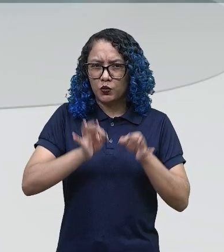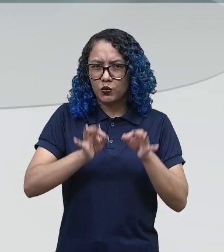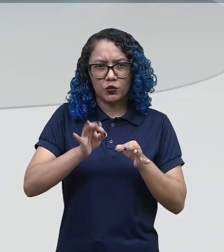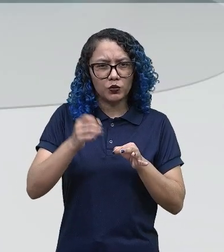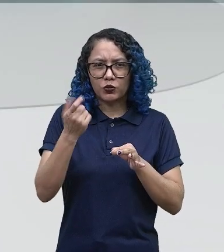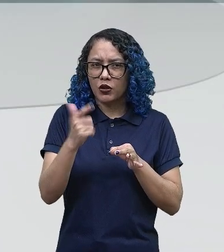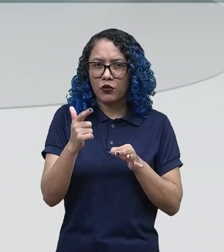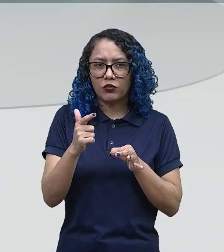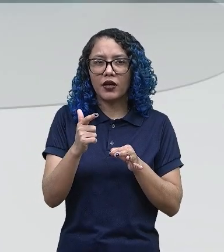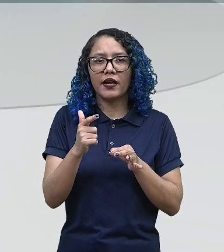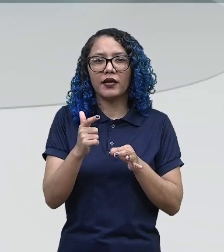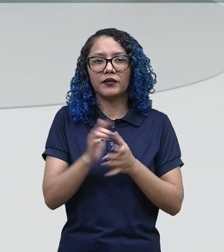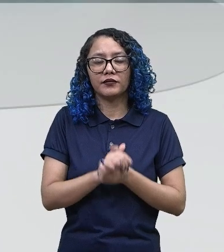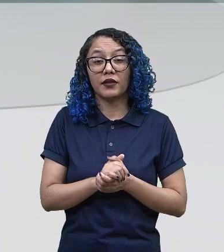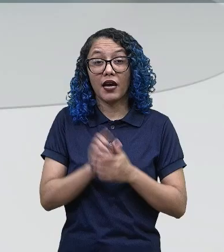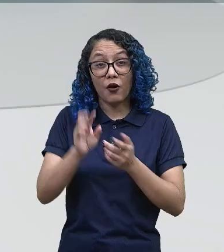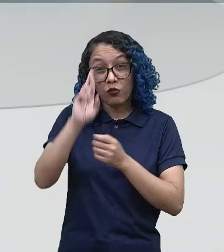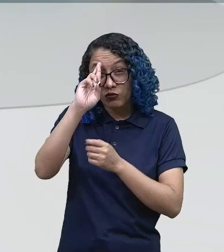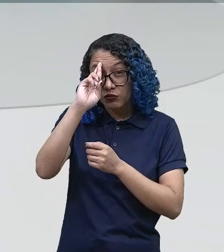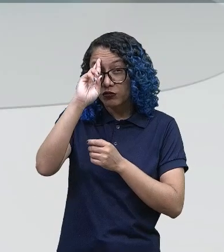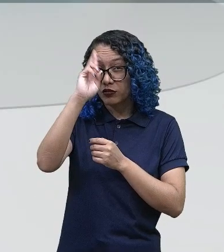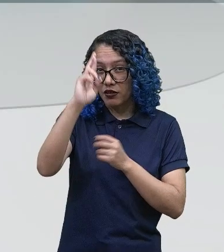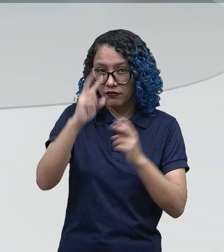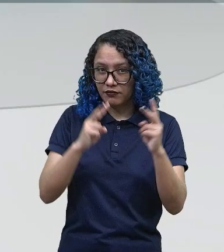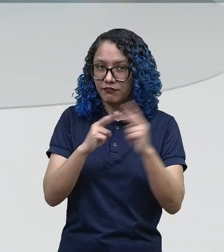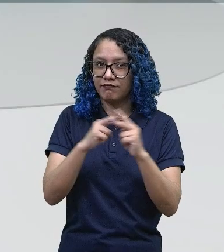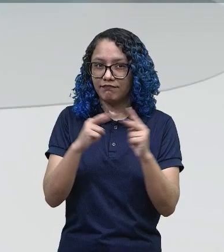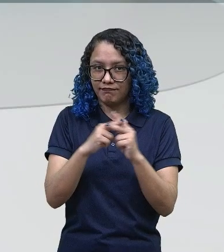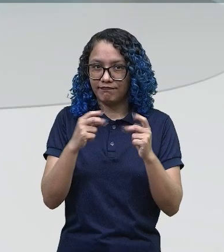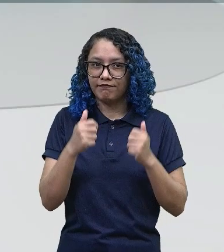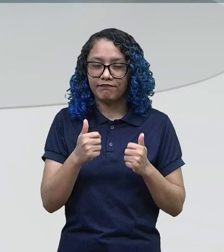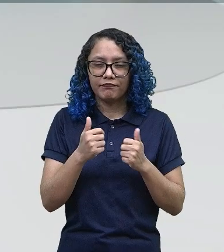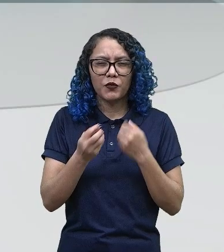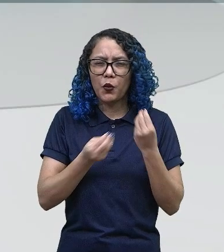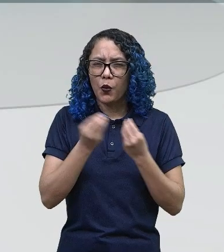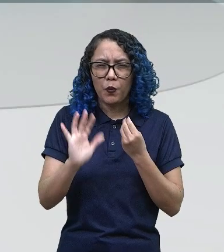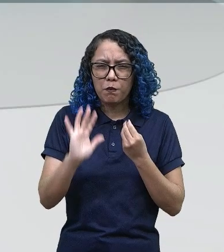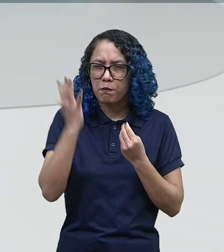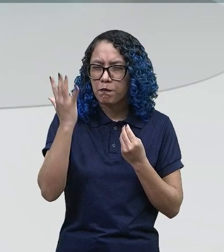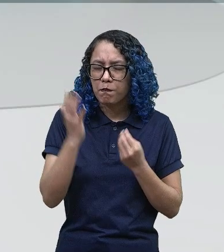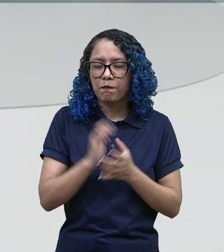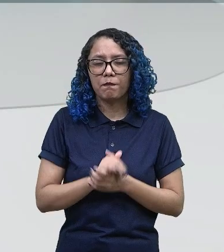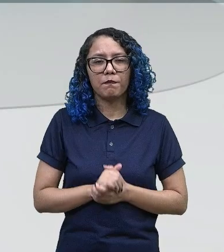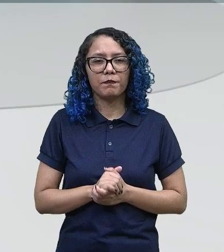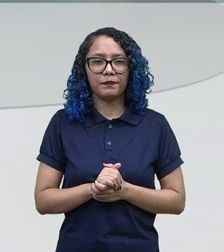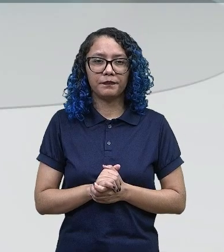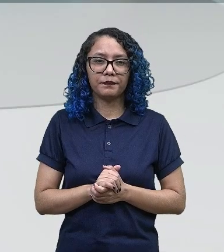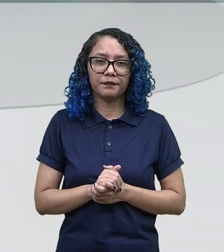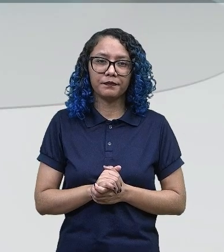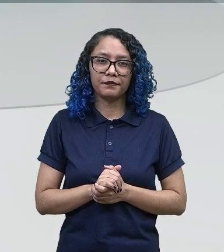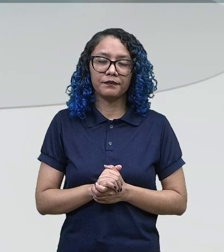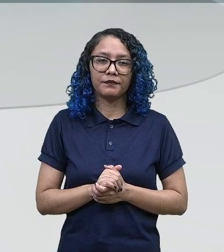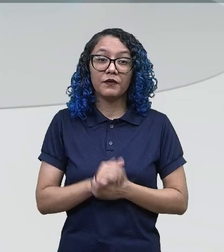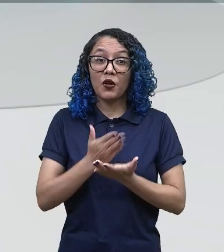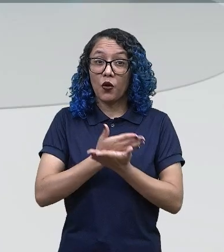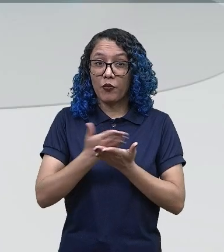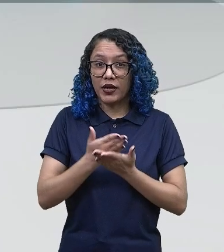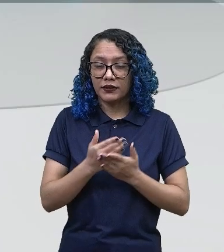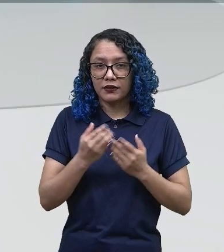o dono da luta, ok? Como ocorre a luta? Bom, os atletas eles iniciam a luta em